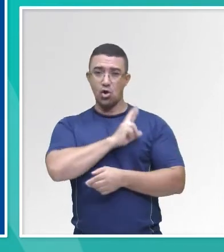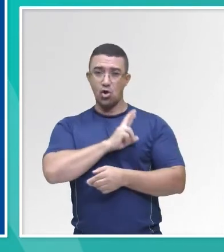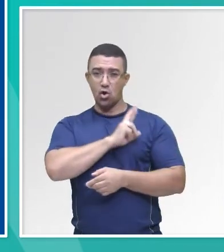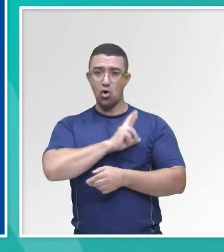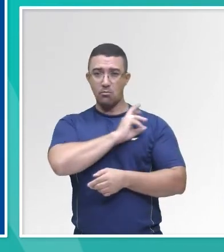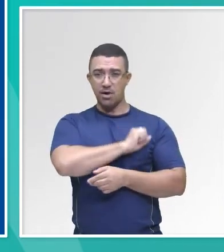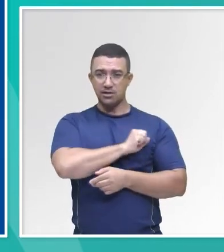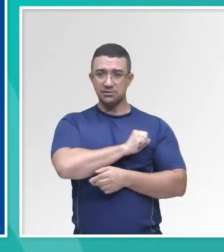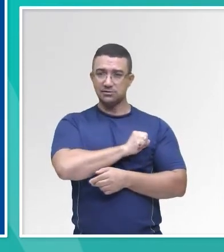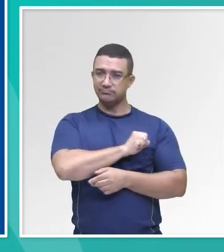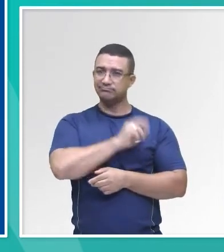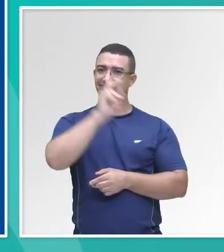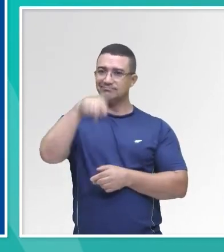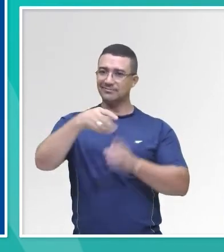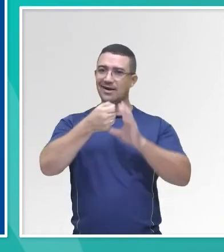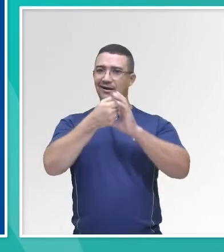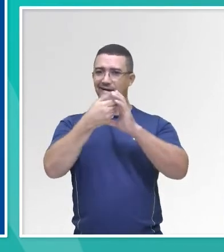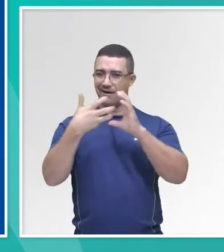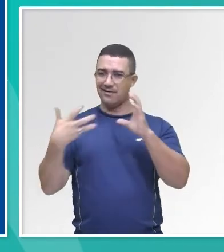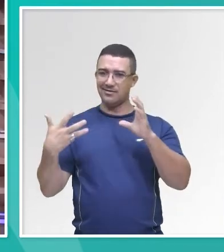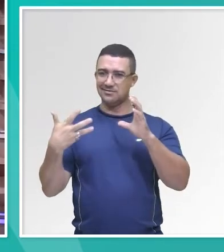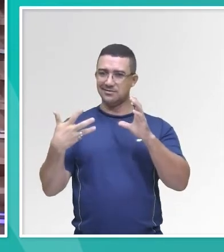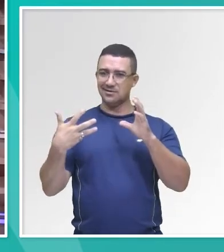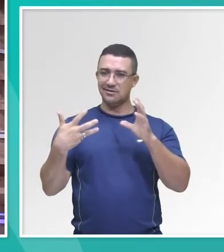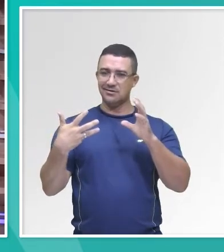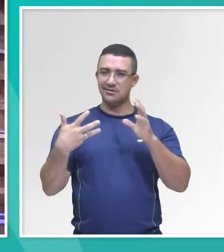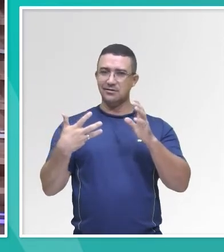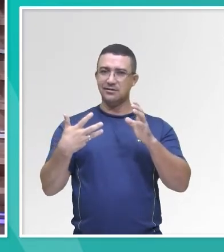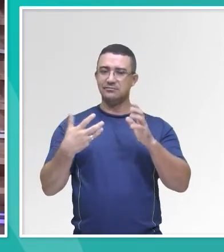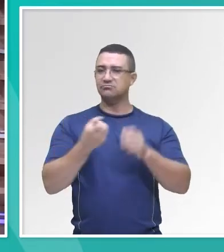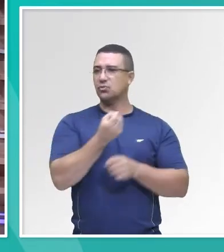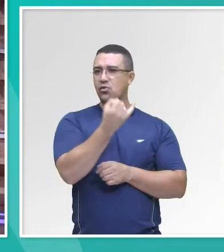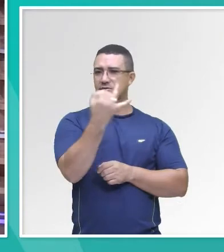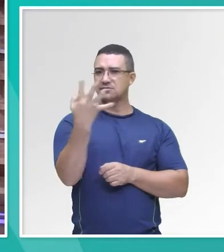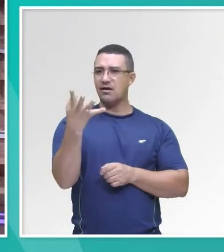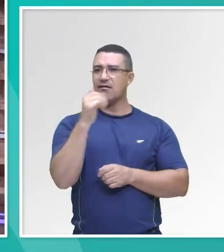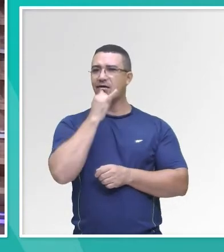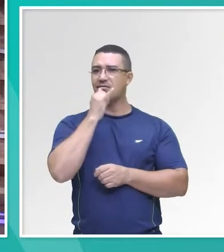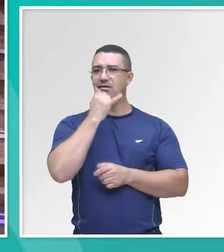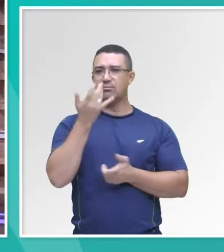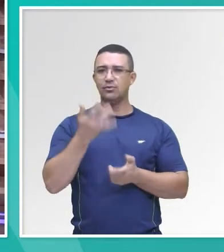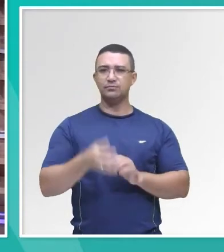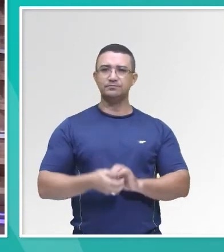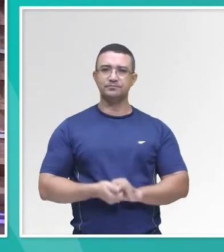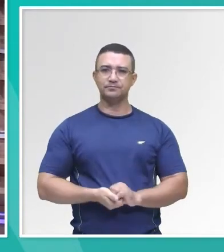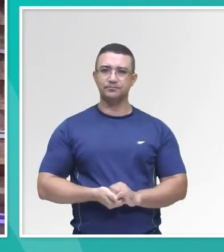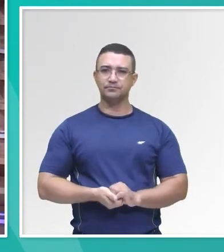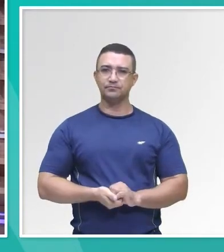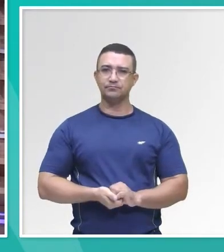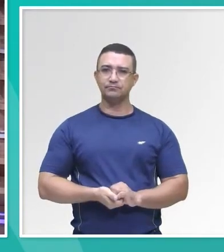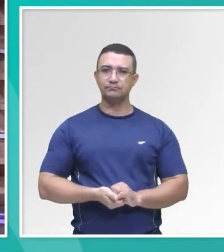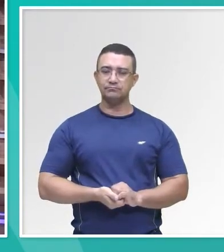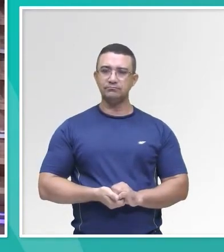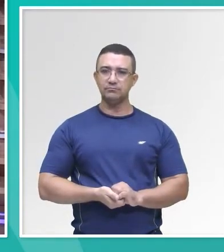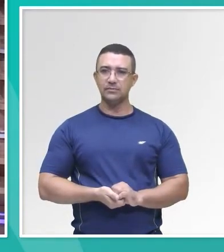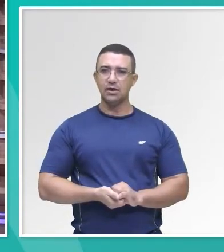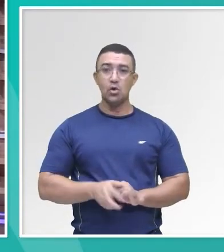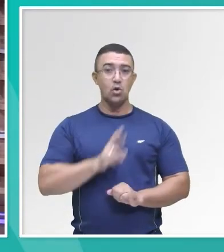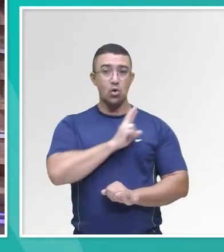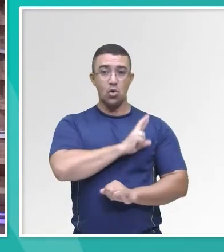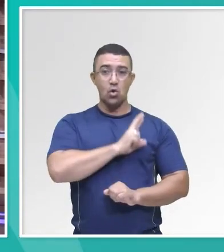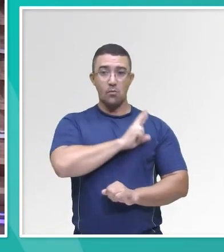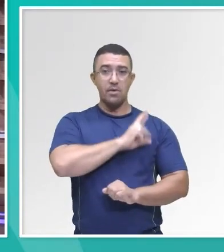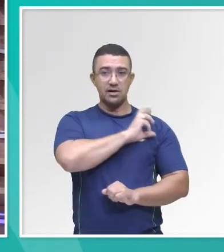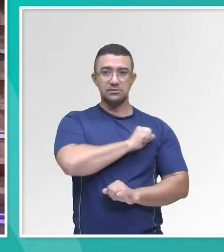justamente por ele ser, em termos de quantidade, vamos falar assim, em termos de quantidade, ele é bem maior.